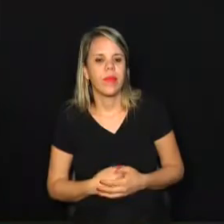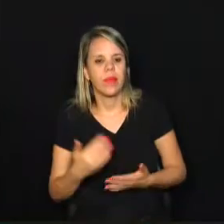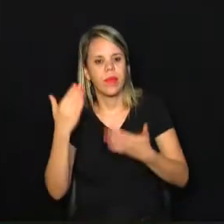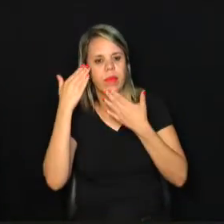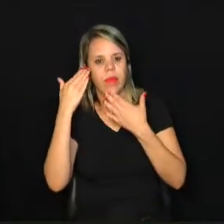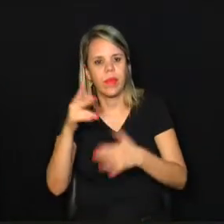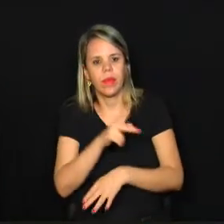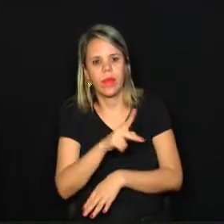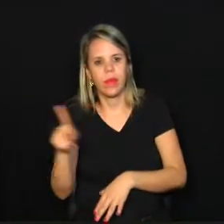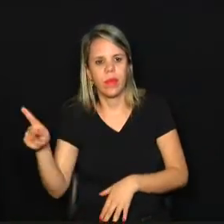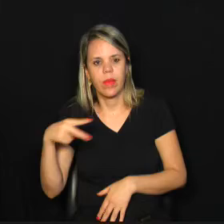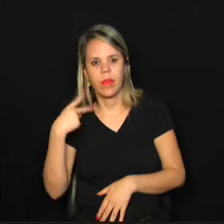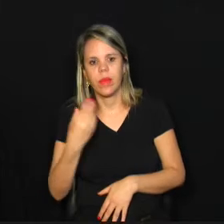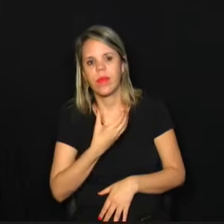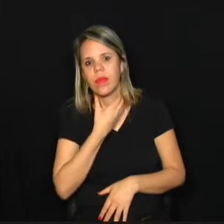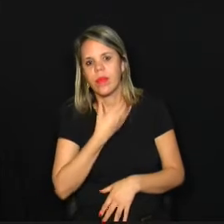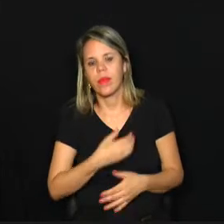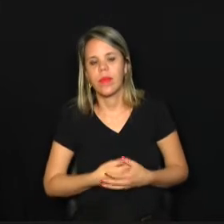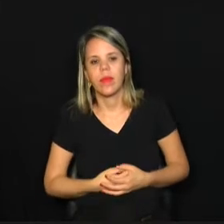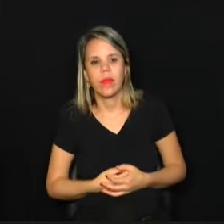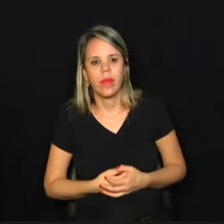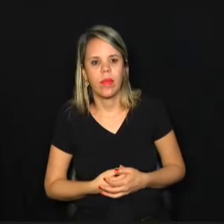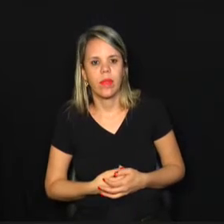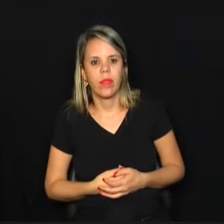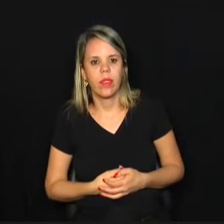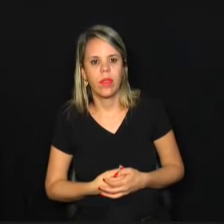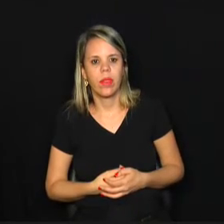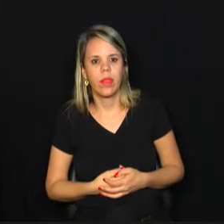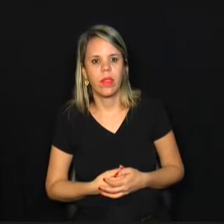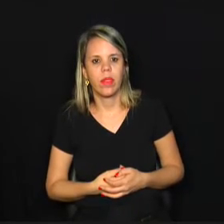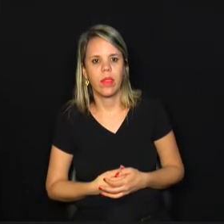Obrigada, presidente Carmo,